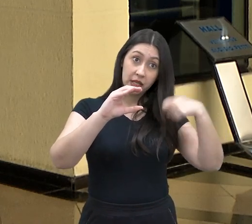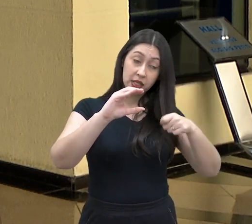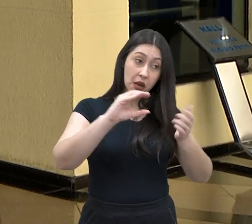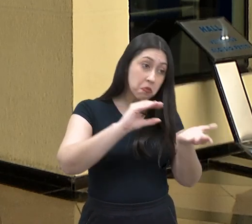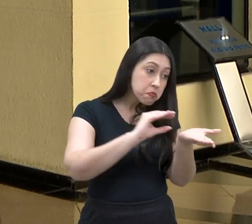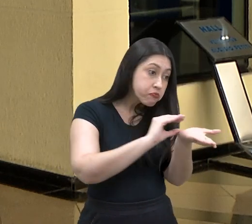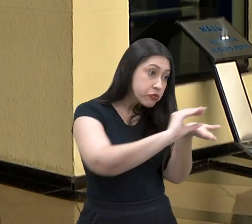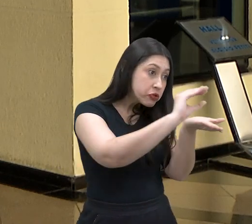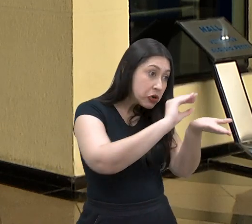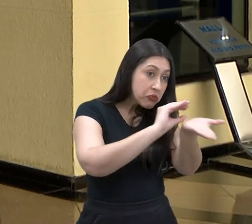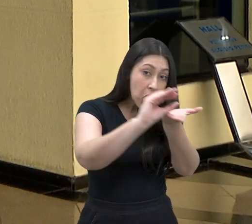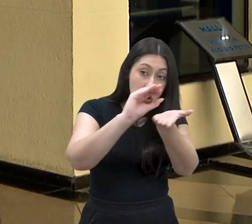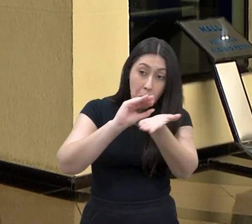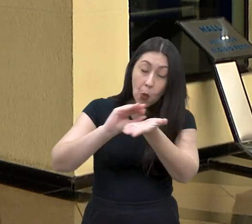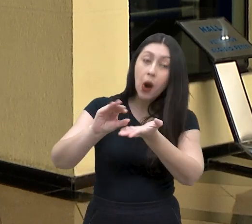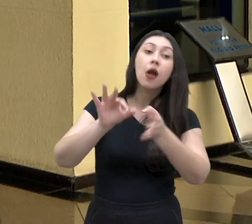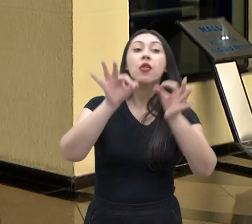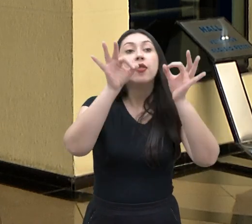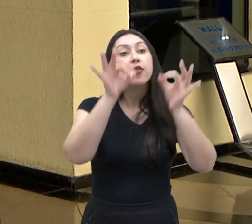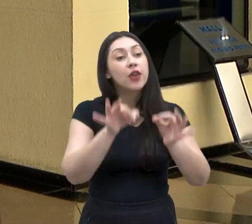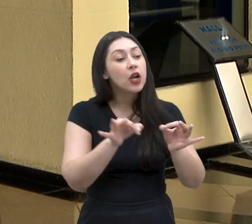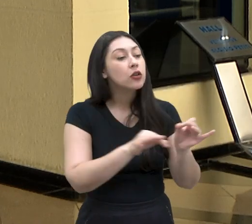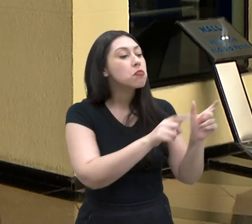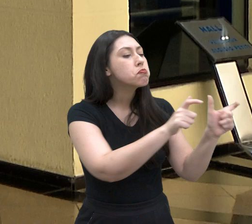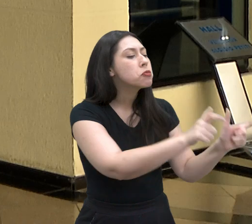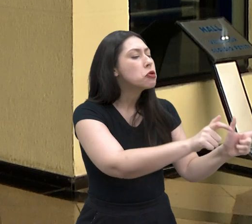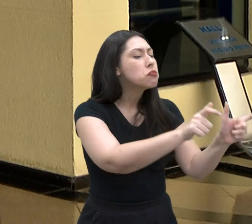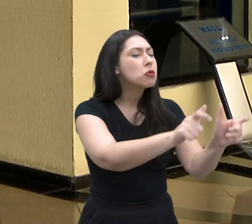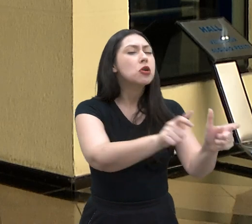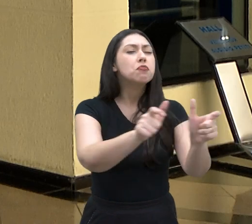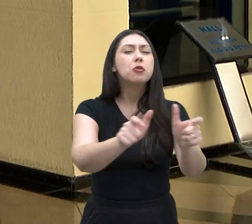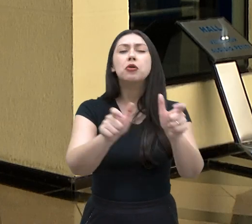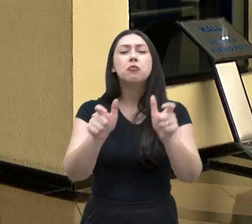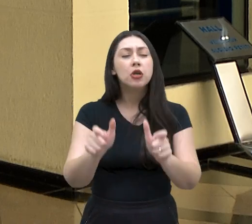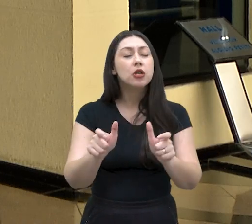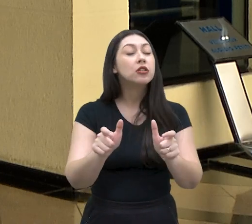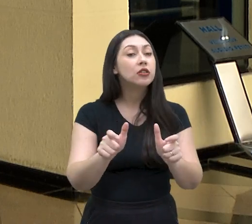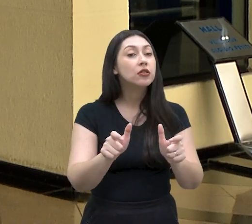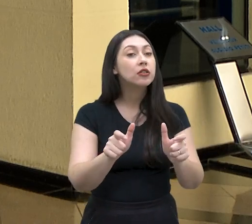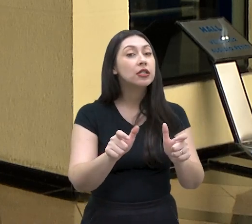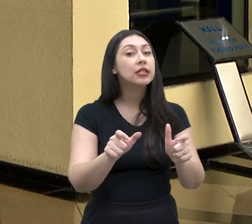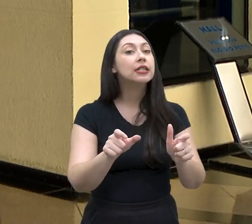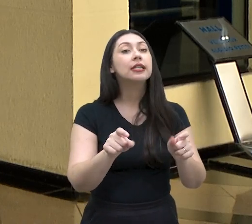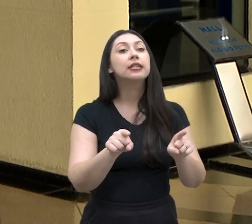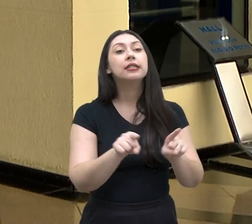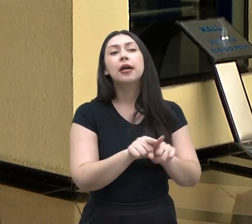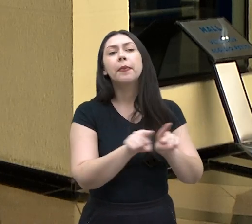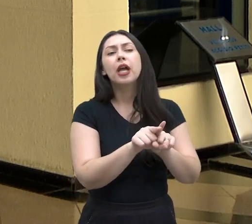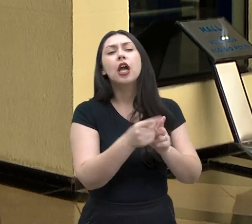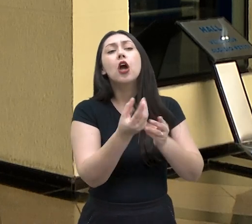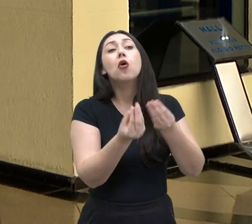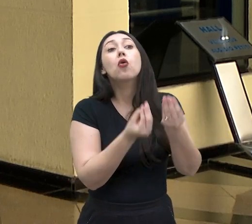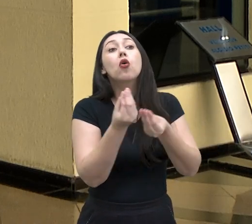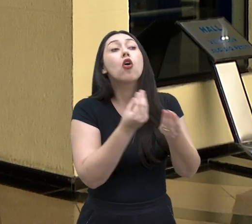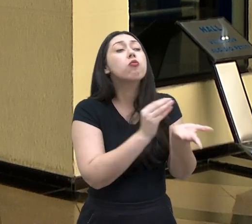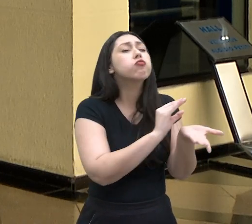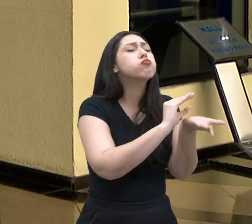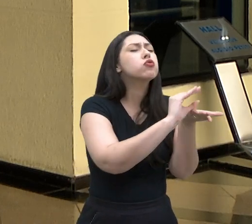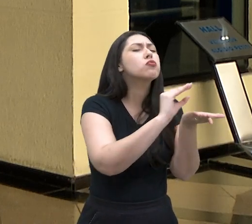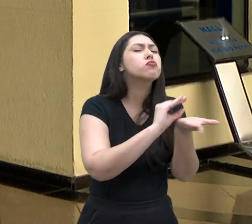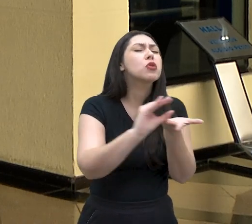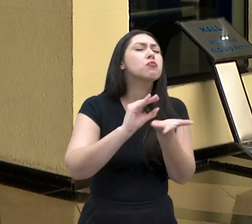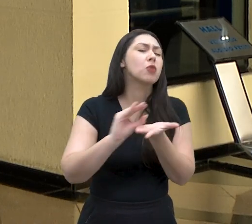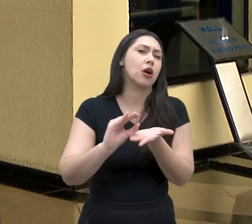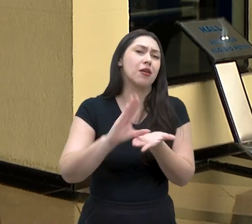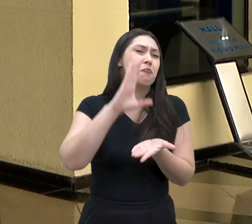faz a gestão da política pública, ele estabelecer onde é que nós vamos atender e que forma a gente vai